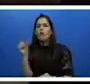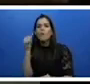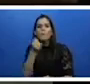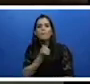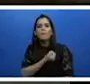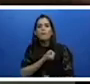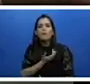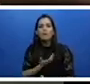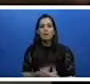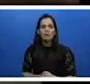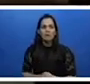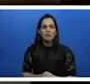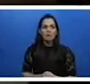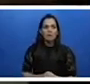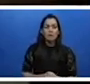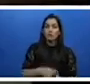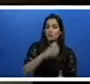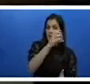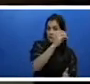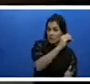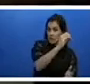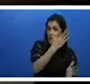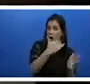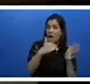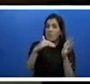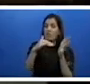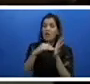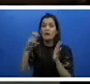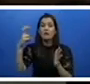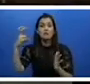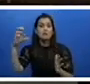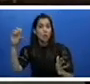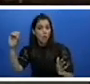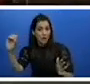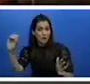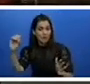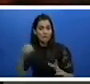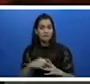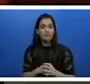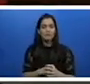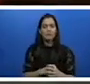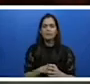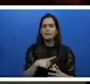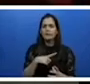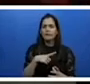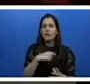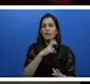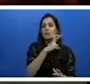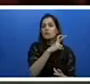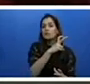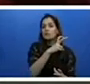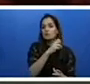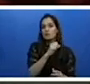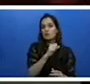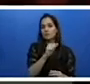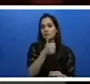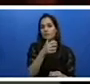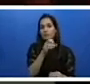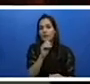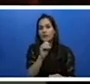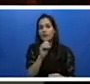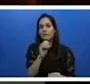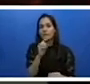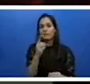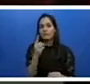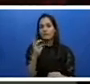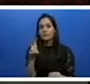de 0 a 50 com os intervalos. 5, 10, 15. Eu estou andando, estou pulando de quanto